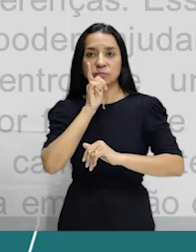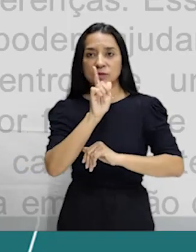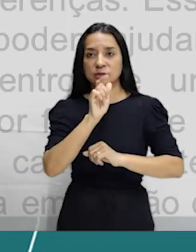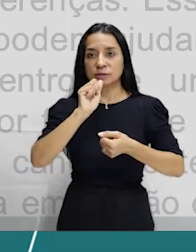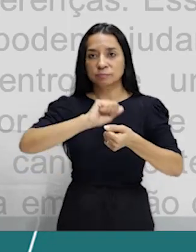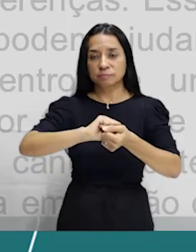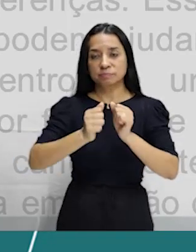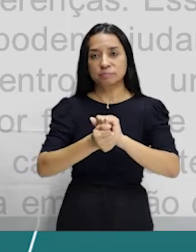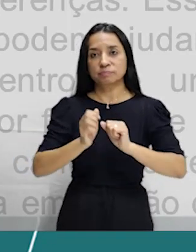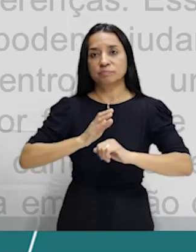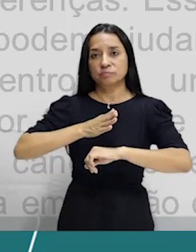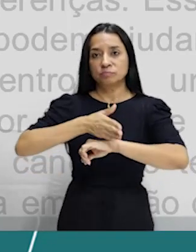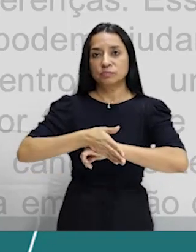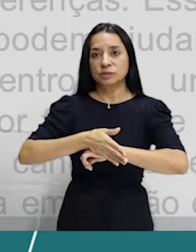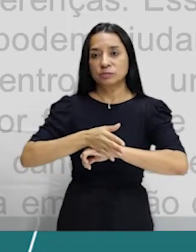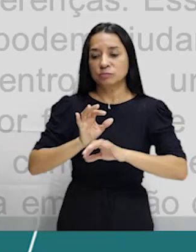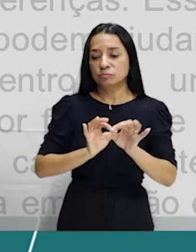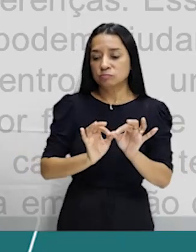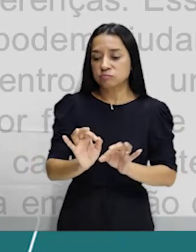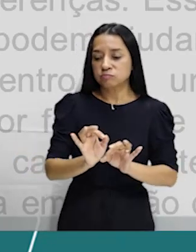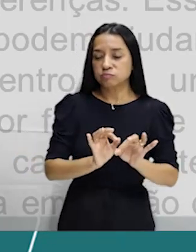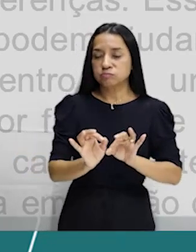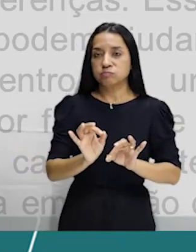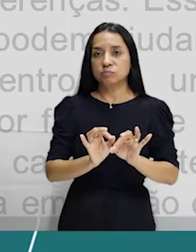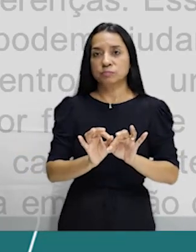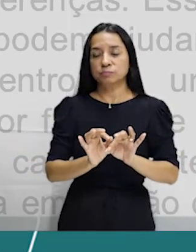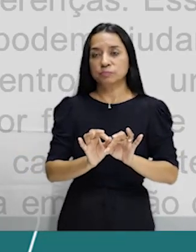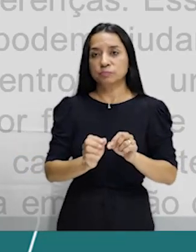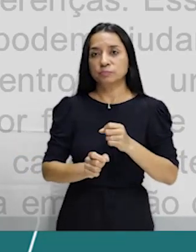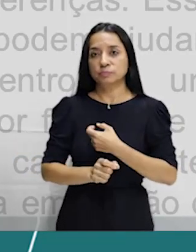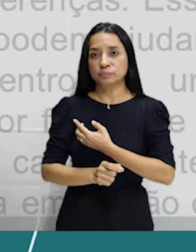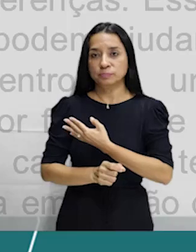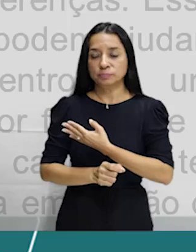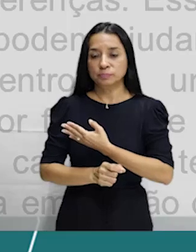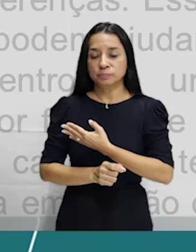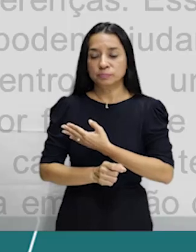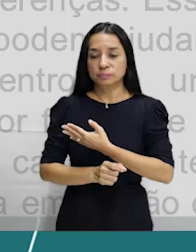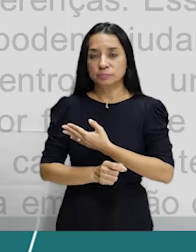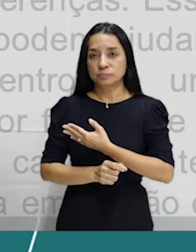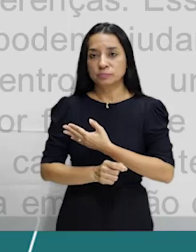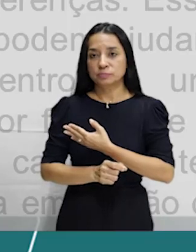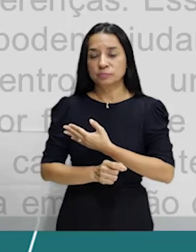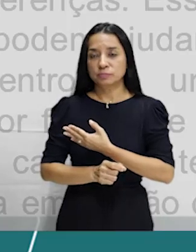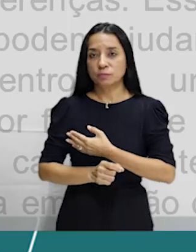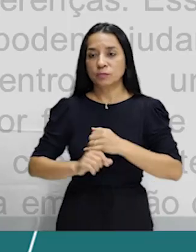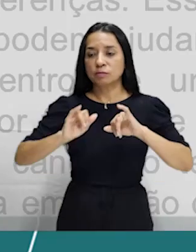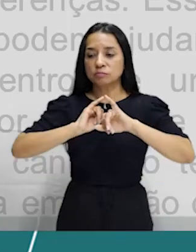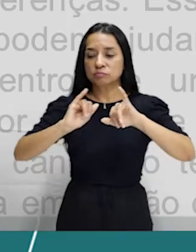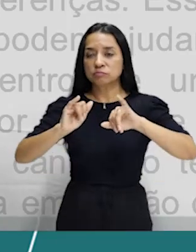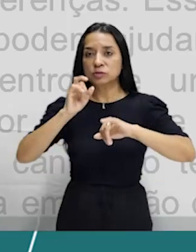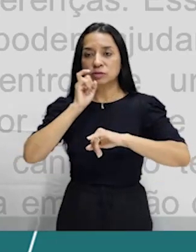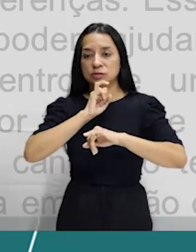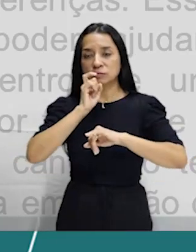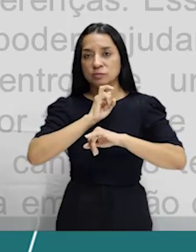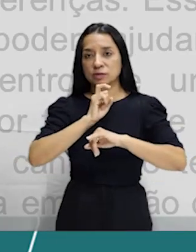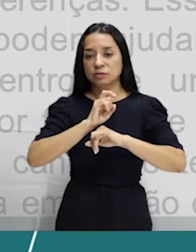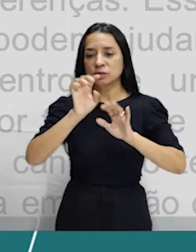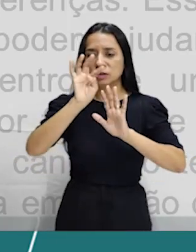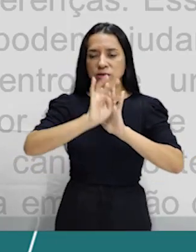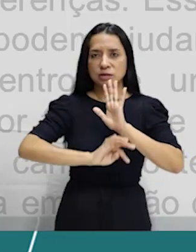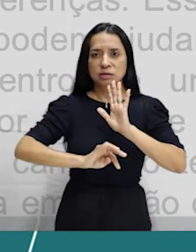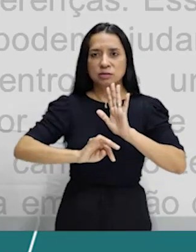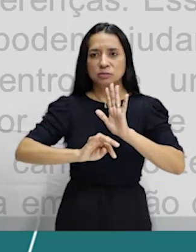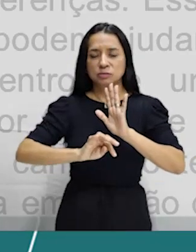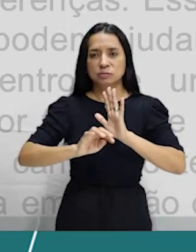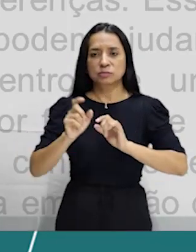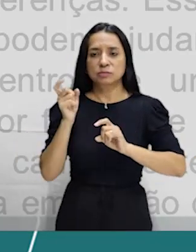adaptar dentro de uma organização. No caso de fake news, textos com teor falso que se